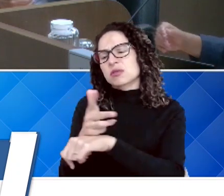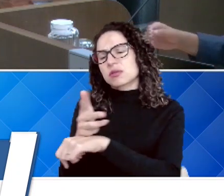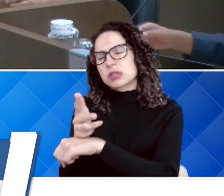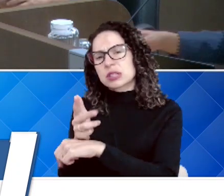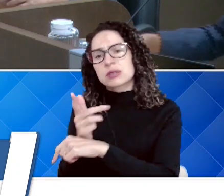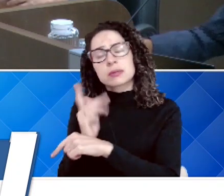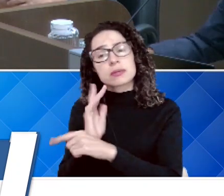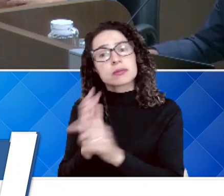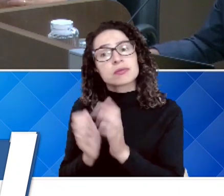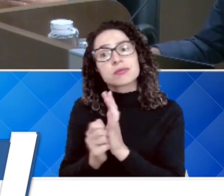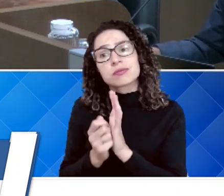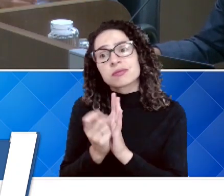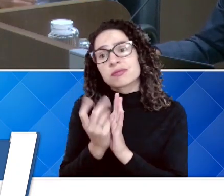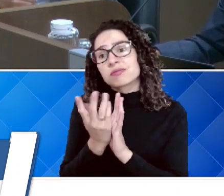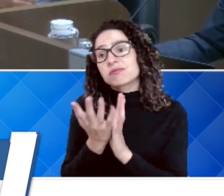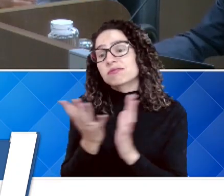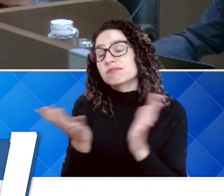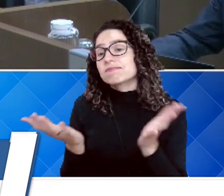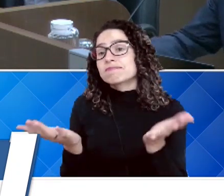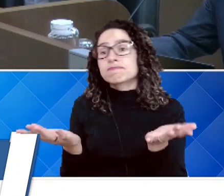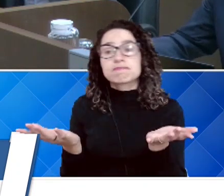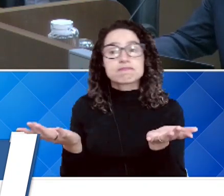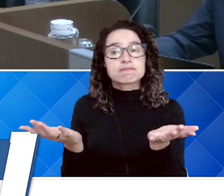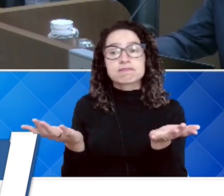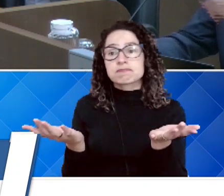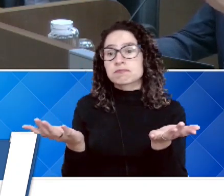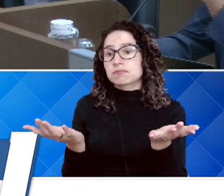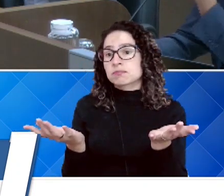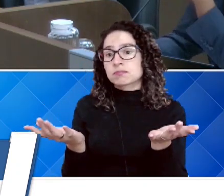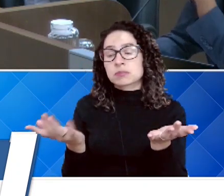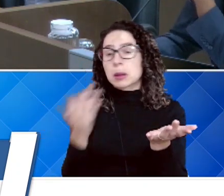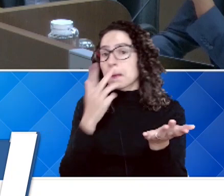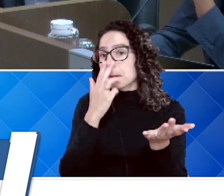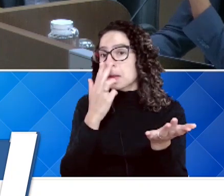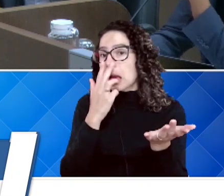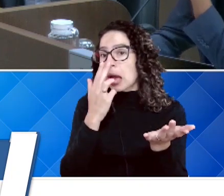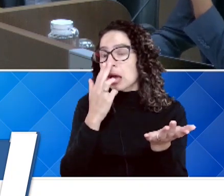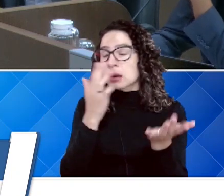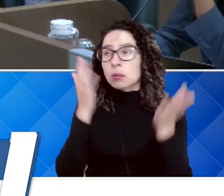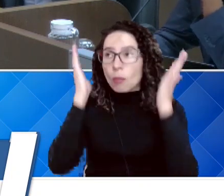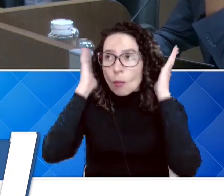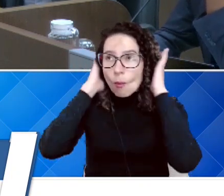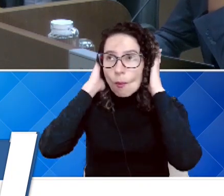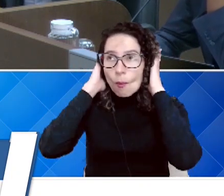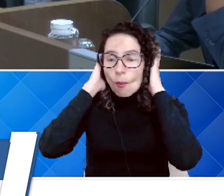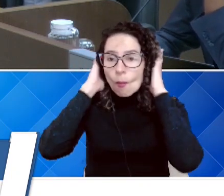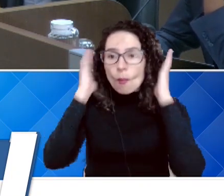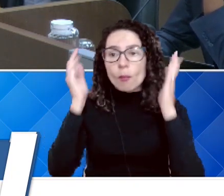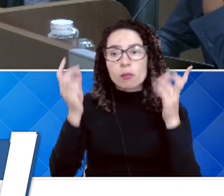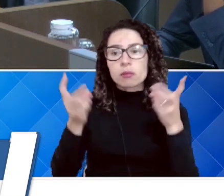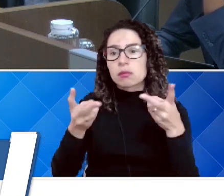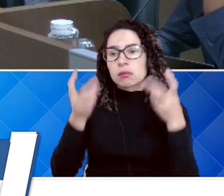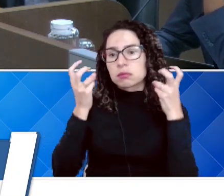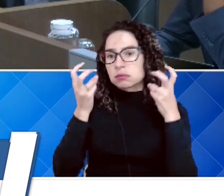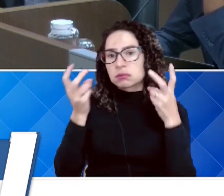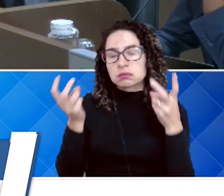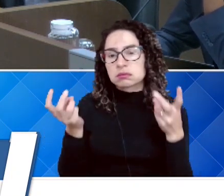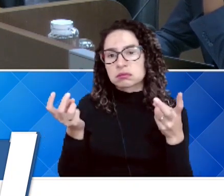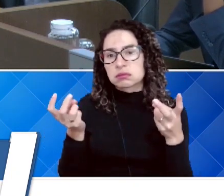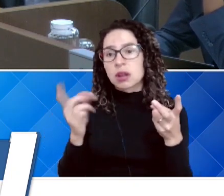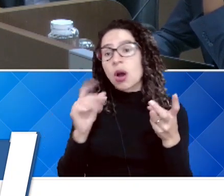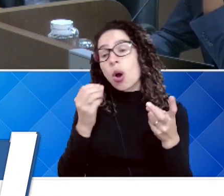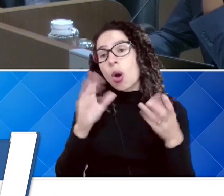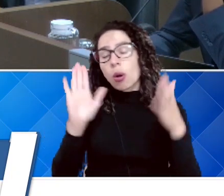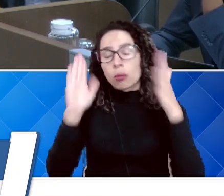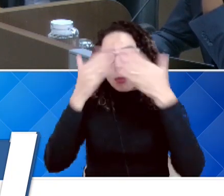E, infelizmente, parece que a administração está com o ouvido tapado e com os olhos